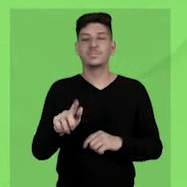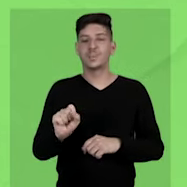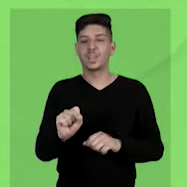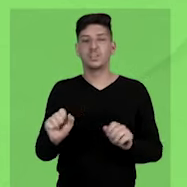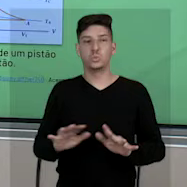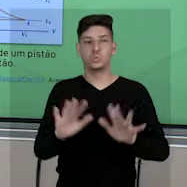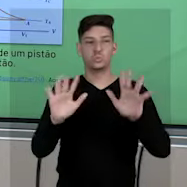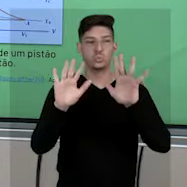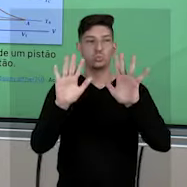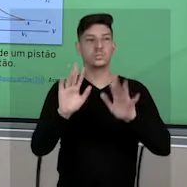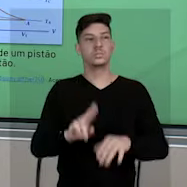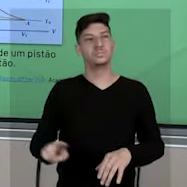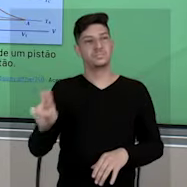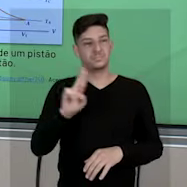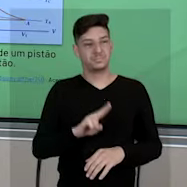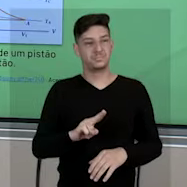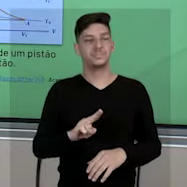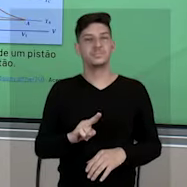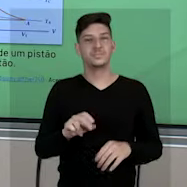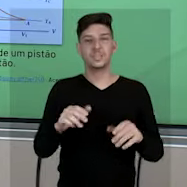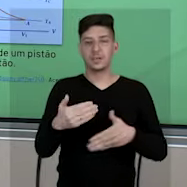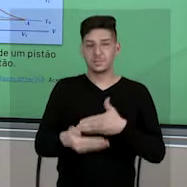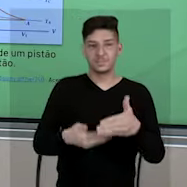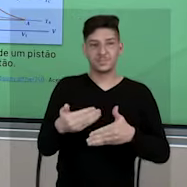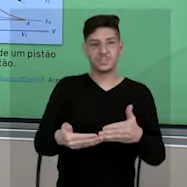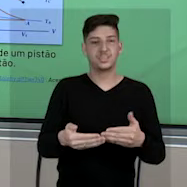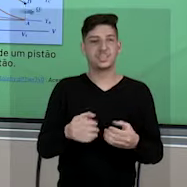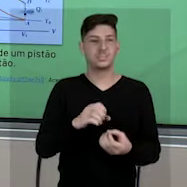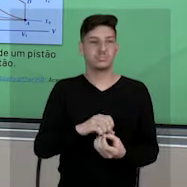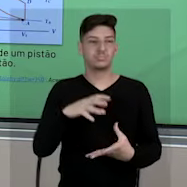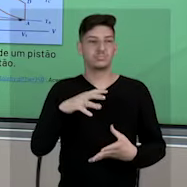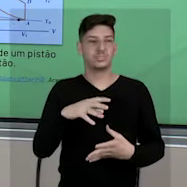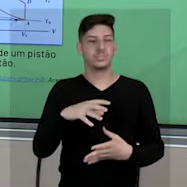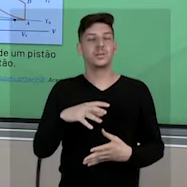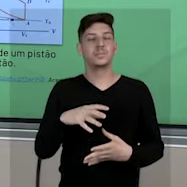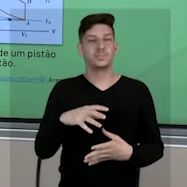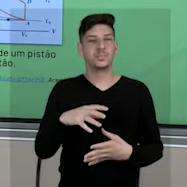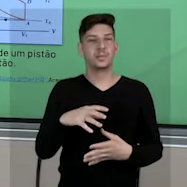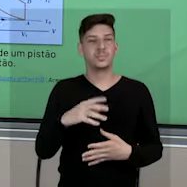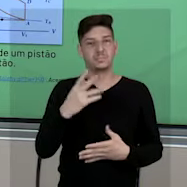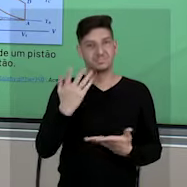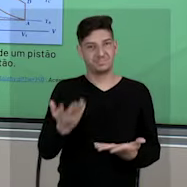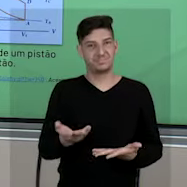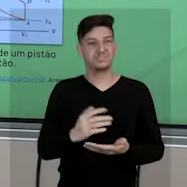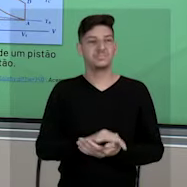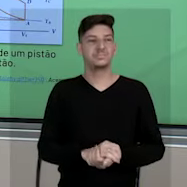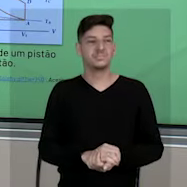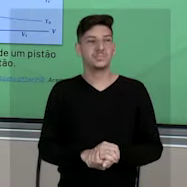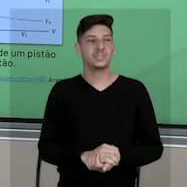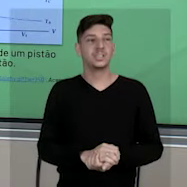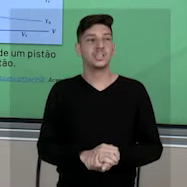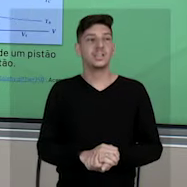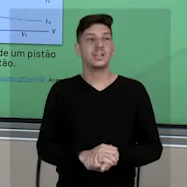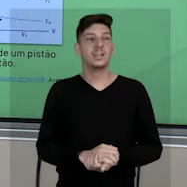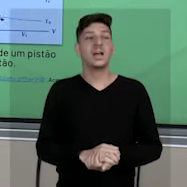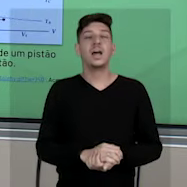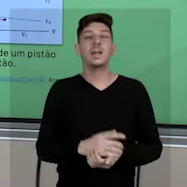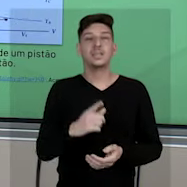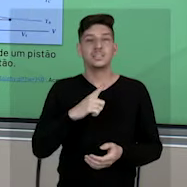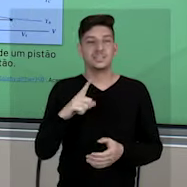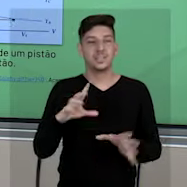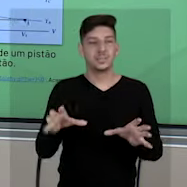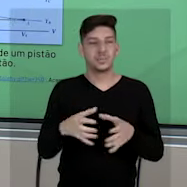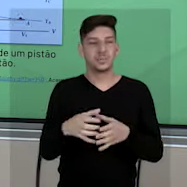produzido, né? Os gases produzidos desse processo de combustão na válvula de escape. Olha lá que bonitinho. Então, nós temos o ciclo completo aqui